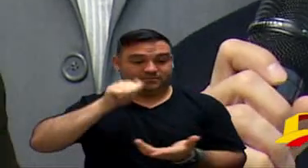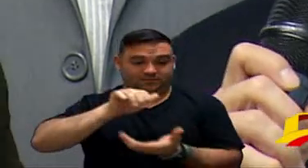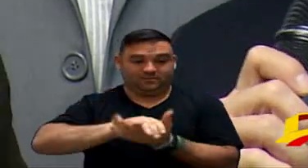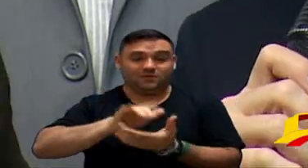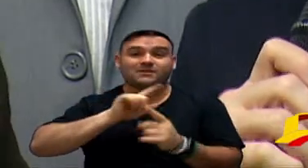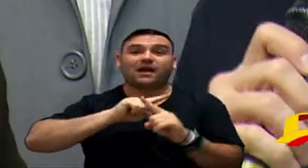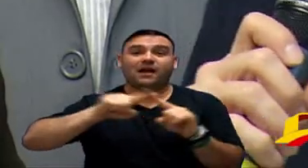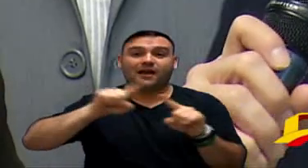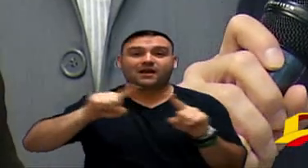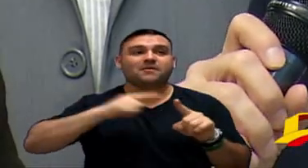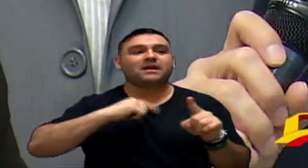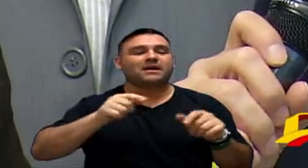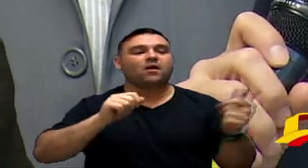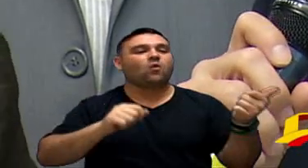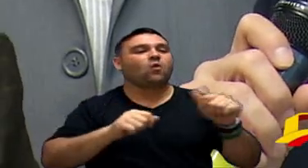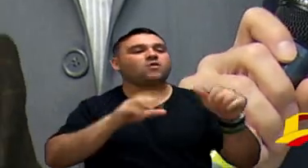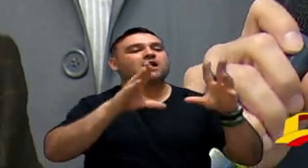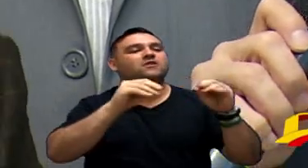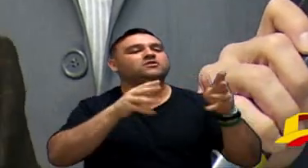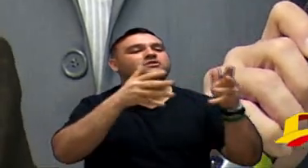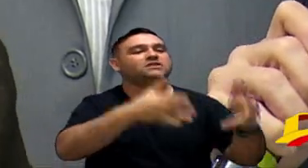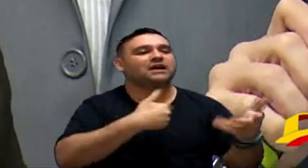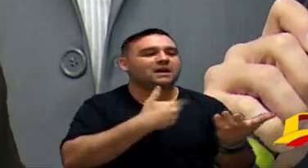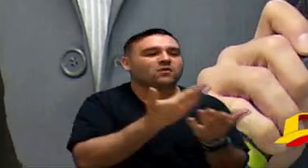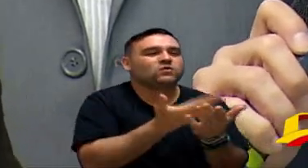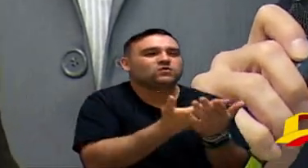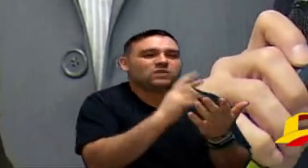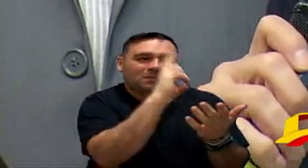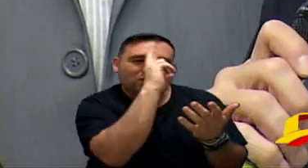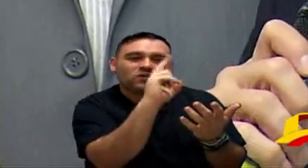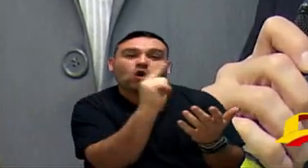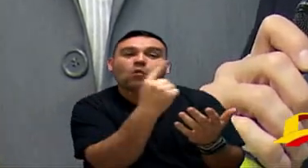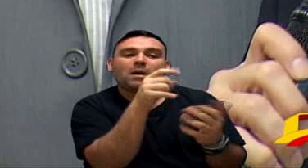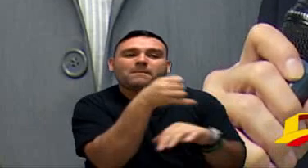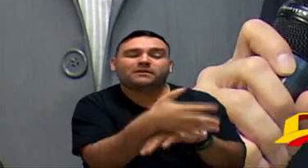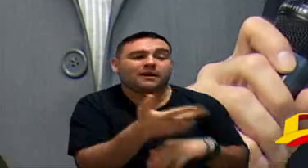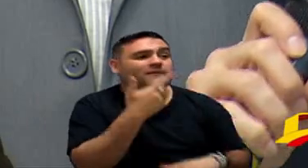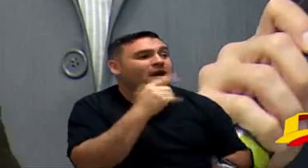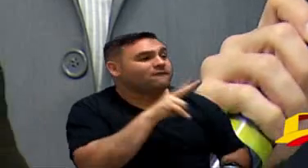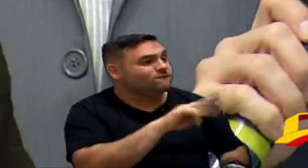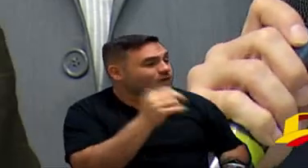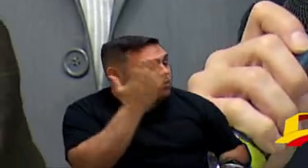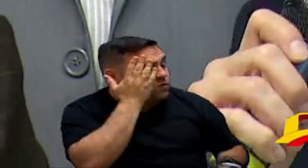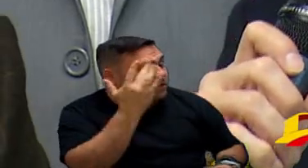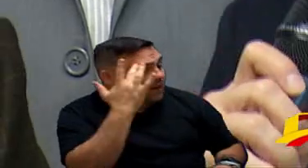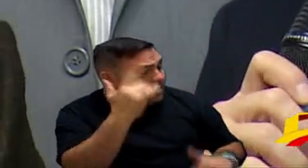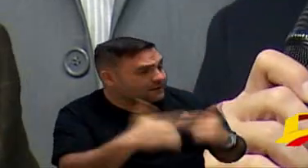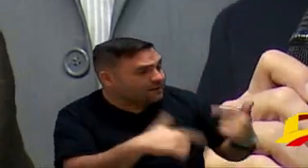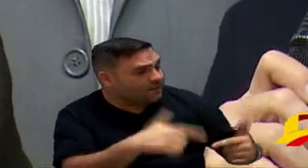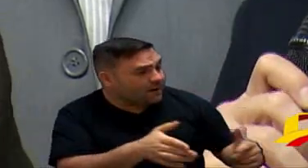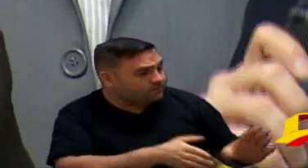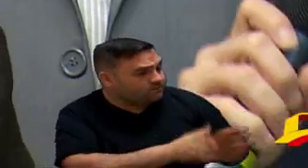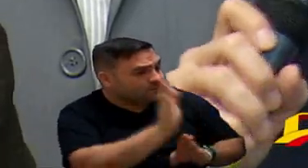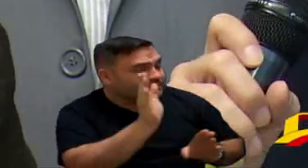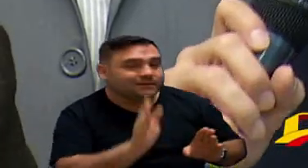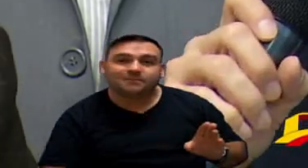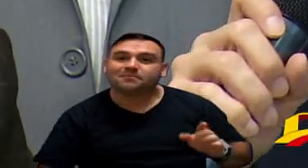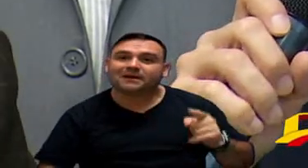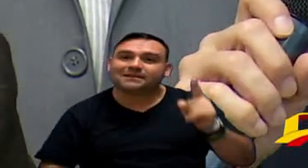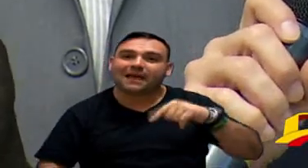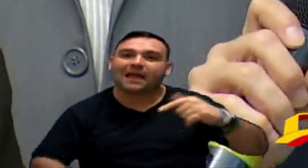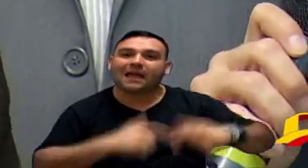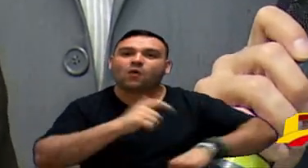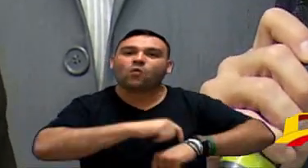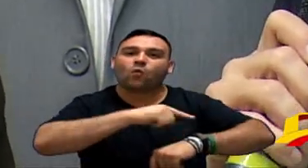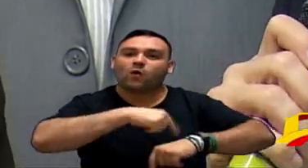esposa até reclama chegou 11 horas da noite em casa eu vou estudar fica até meia-noite uma hora ela disse vai dormir você vai ter que trabalhar amanhã antes mas esse é